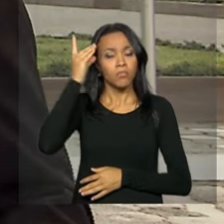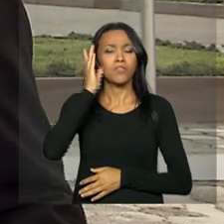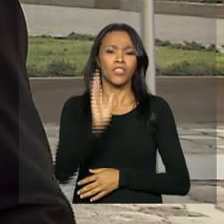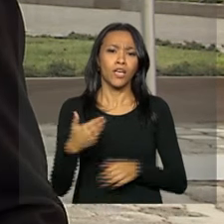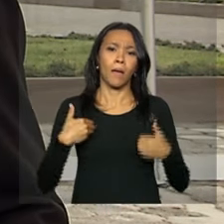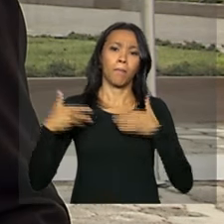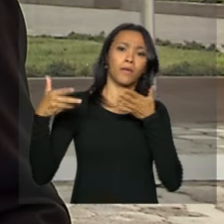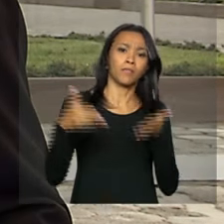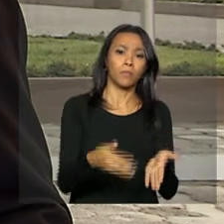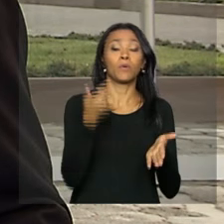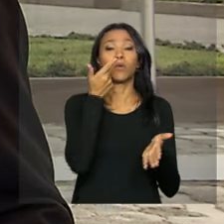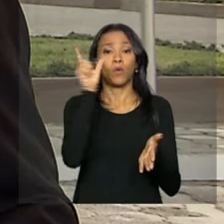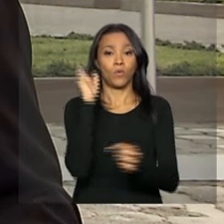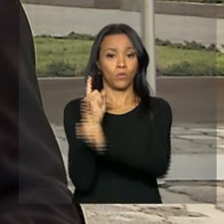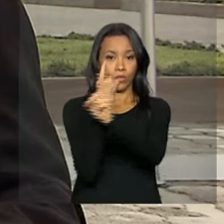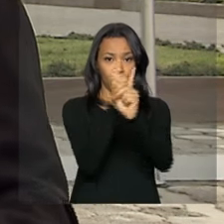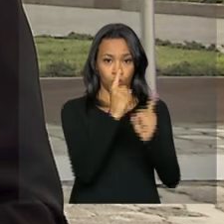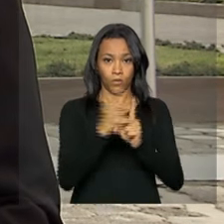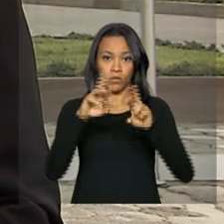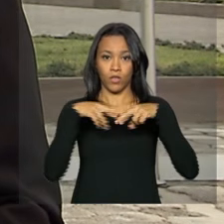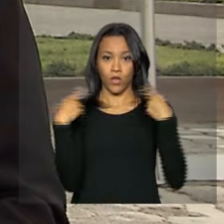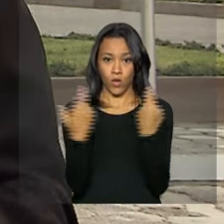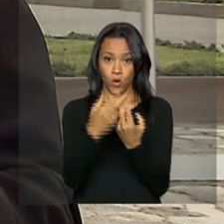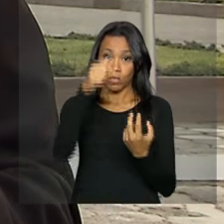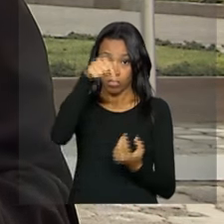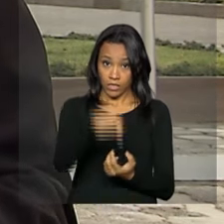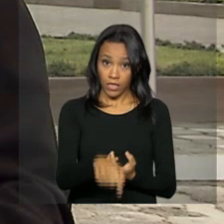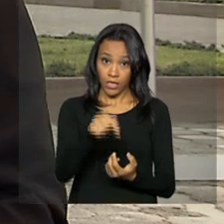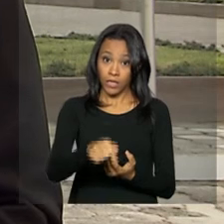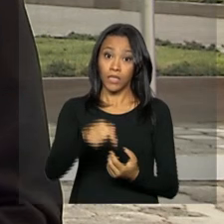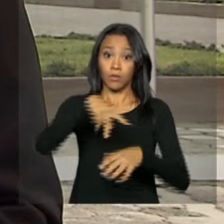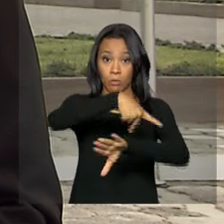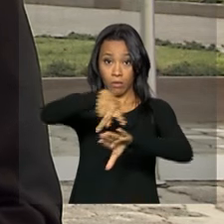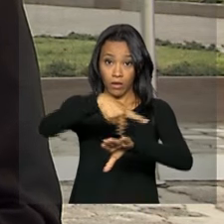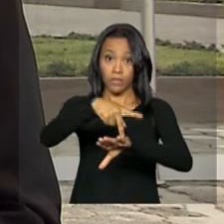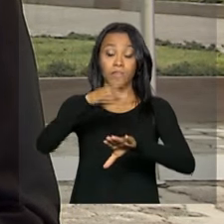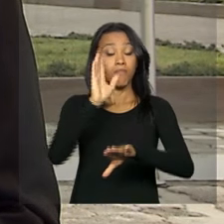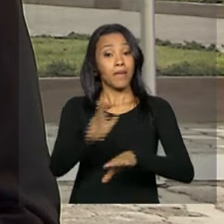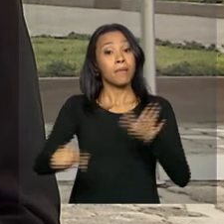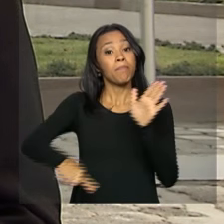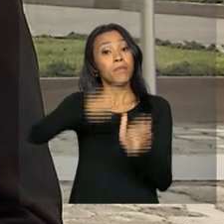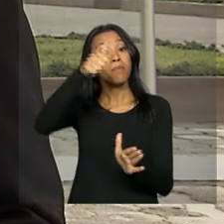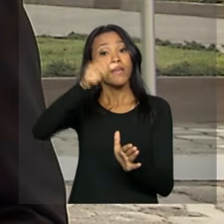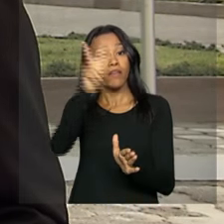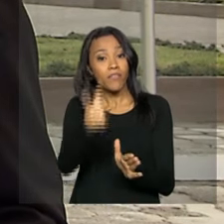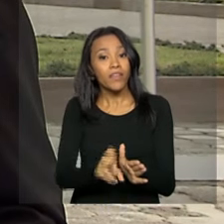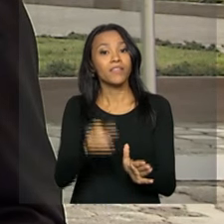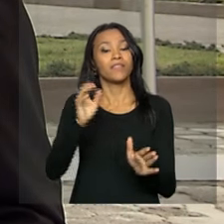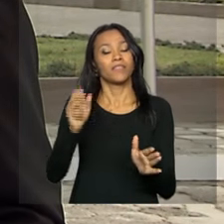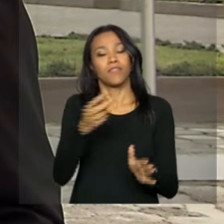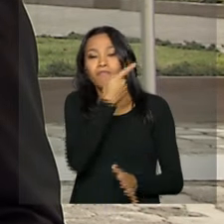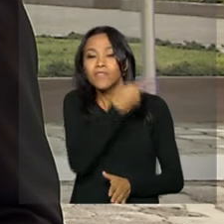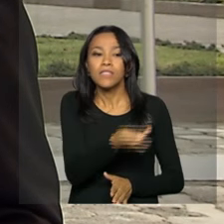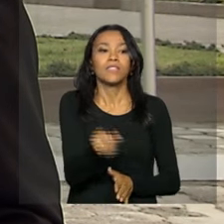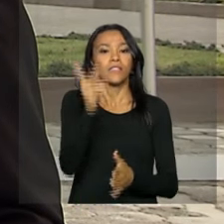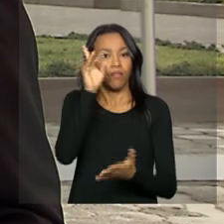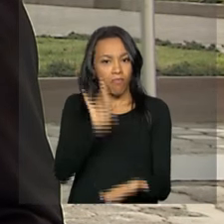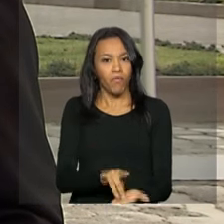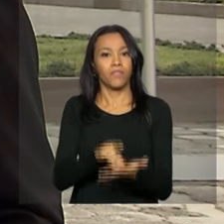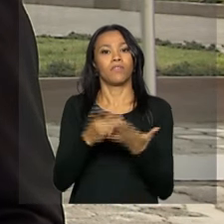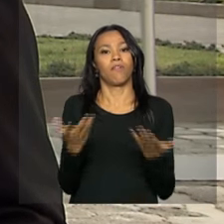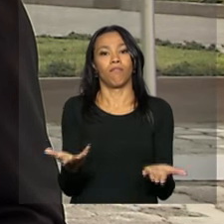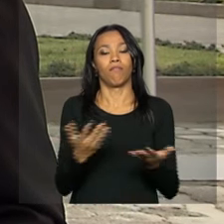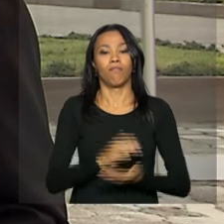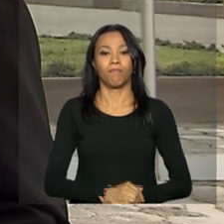participou em outras ocasiões de reuniões aqui no Equador Mas esta é a primeira vez que a presidenta vem numa visita de caráter oficial